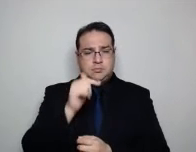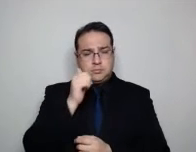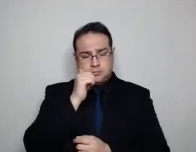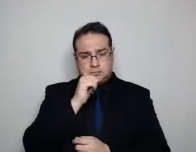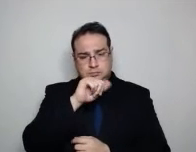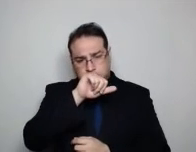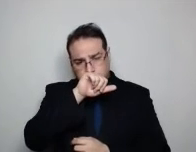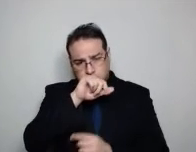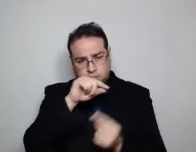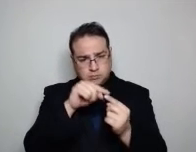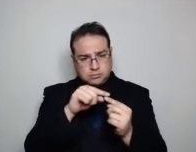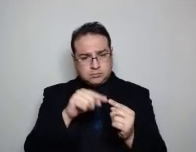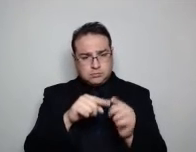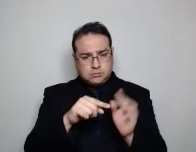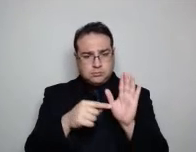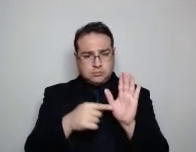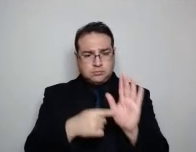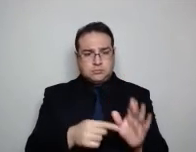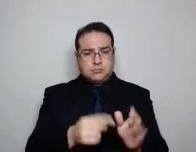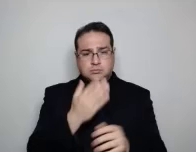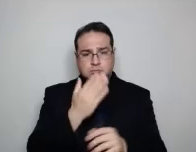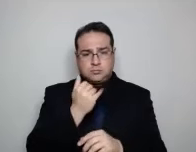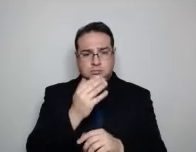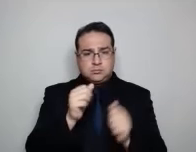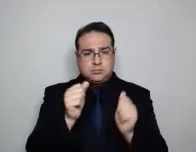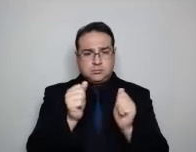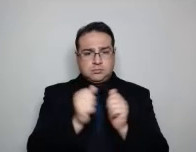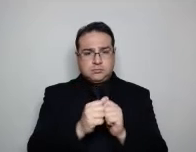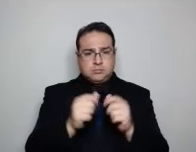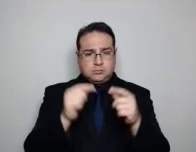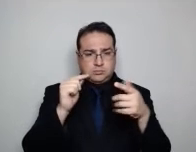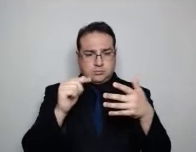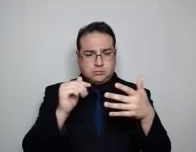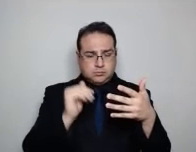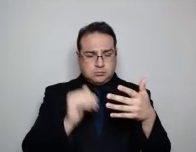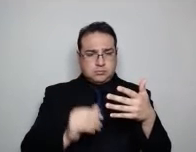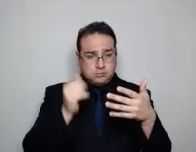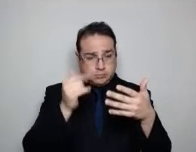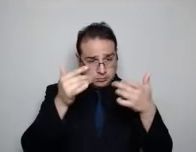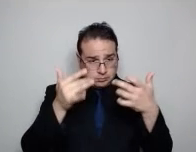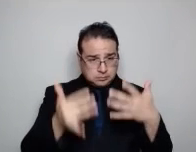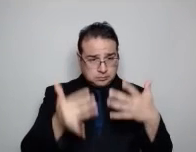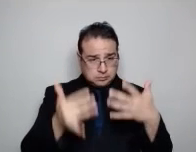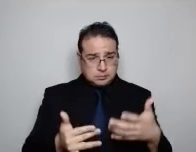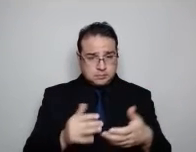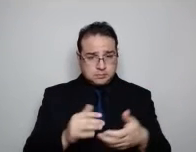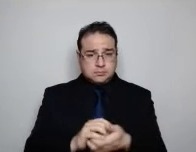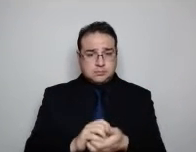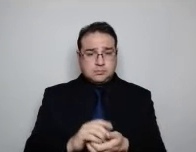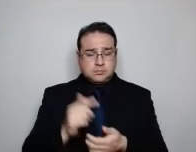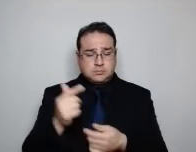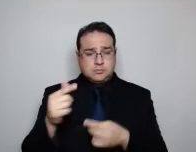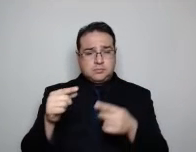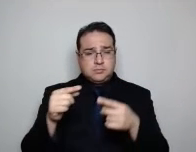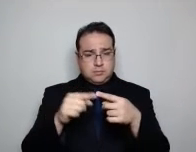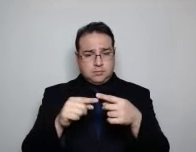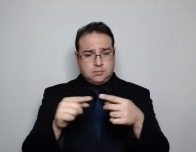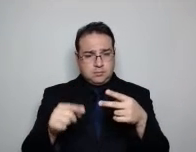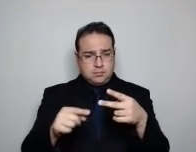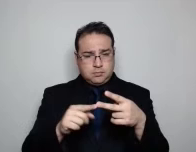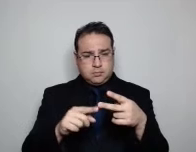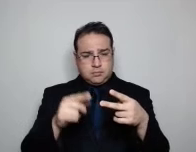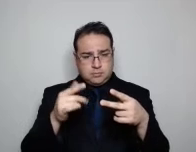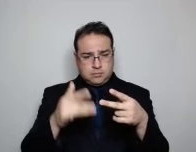alimentos, eram esses pontos que eu tinha a sustentar. O outro ponto mais singelo do recurso diz respeito à